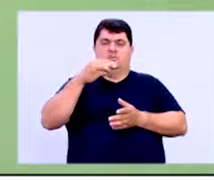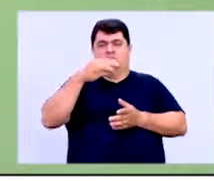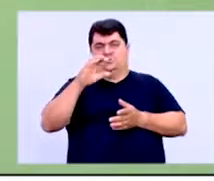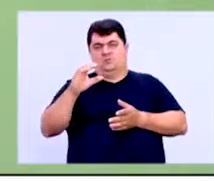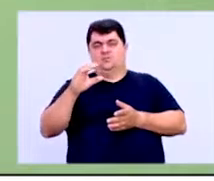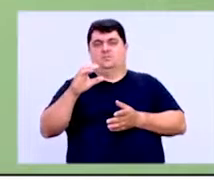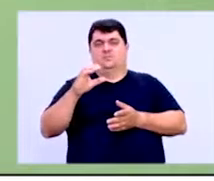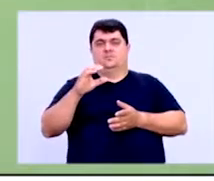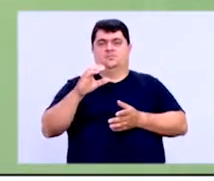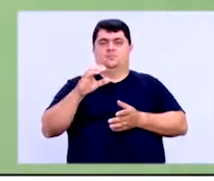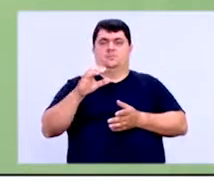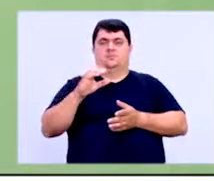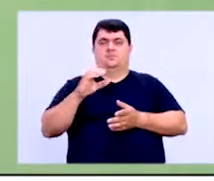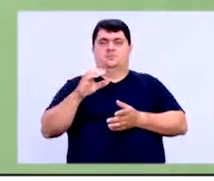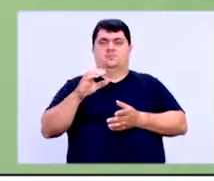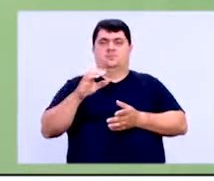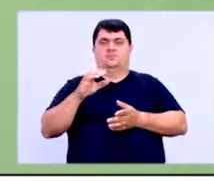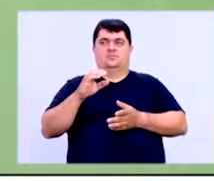de contribuição.